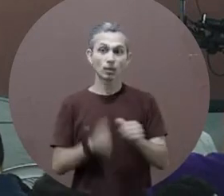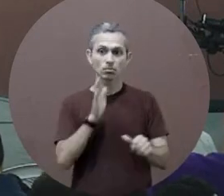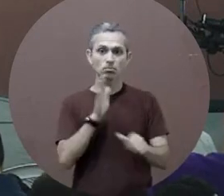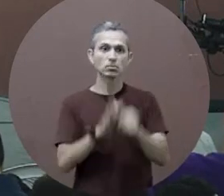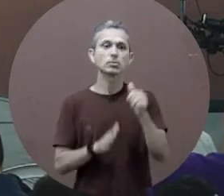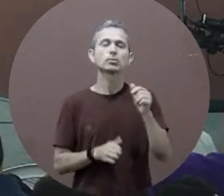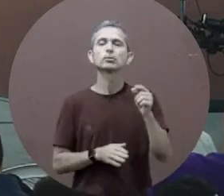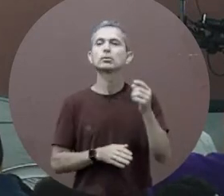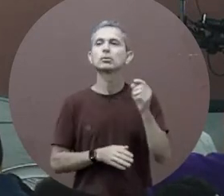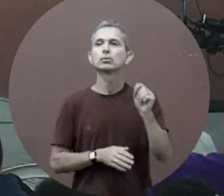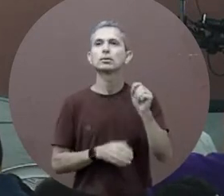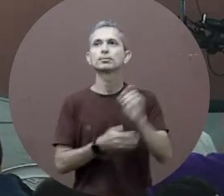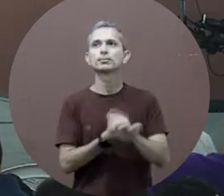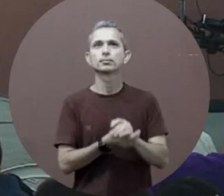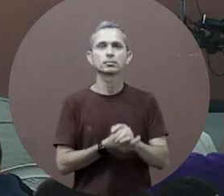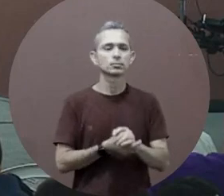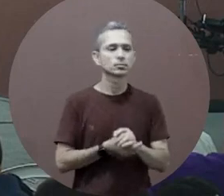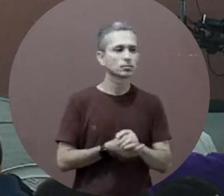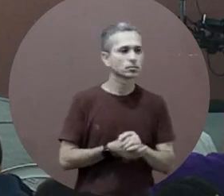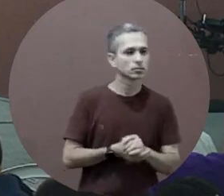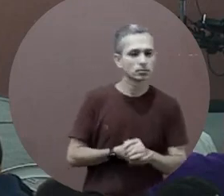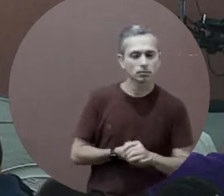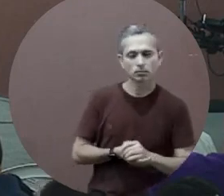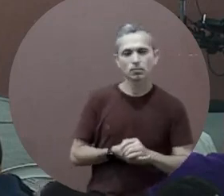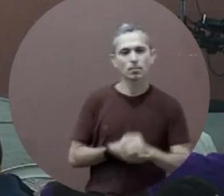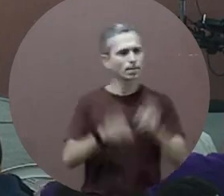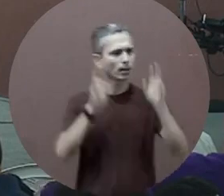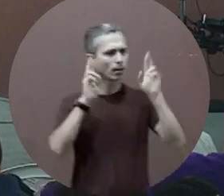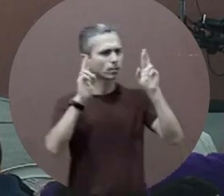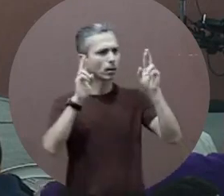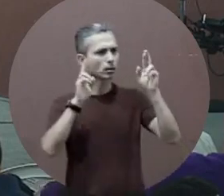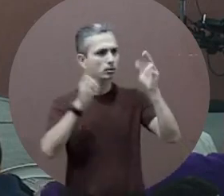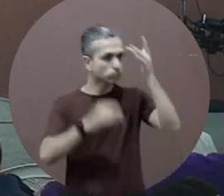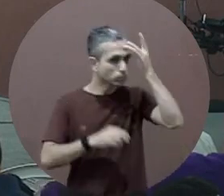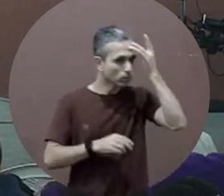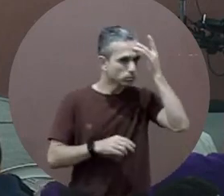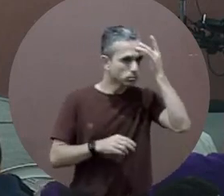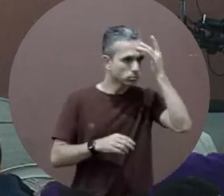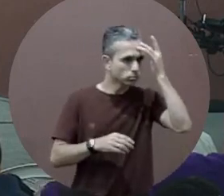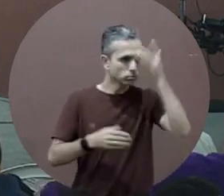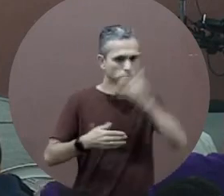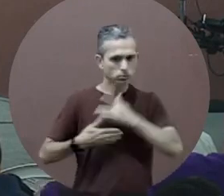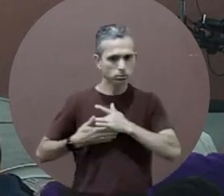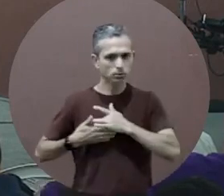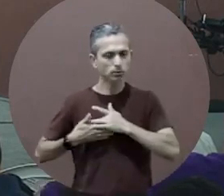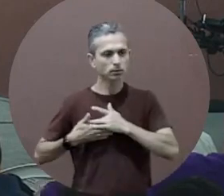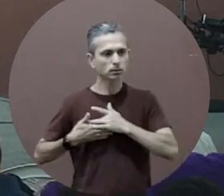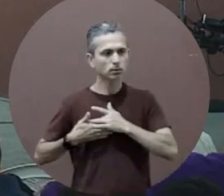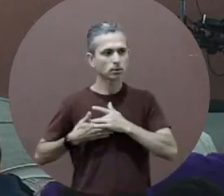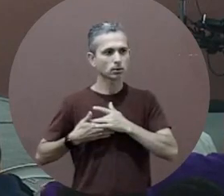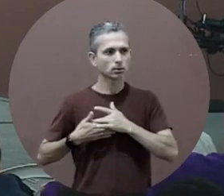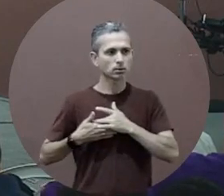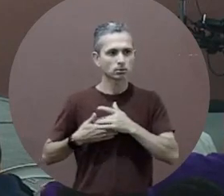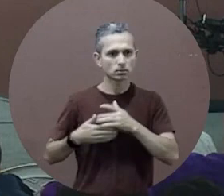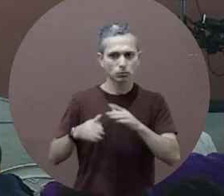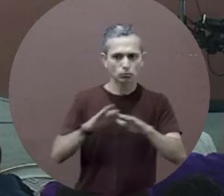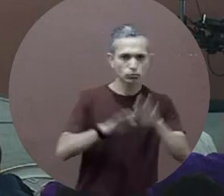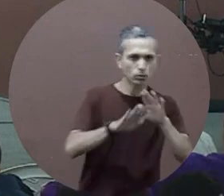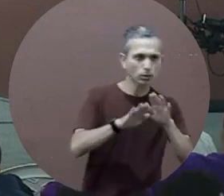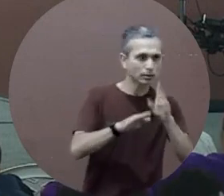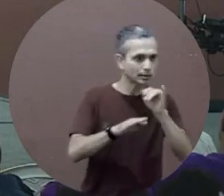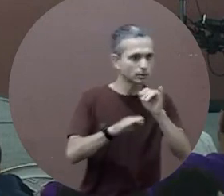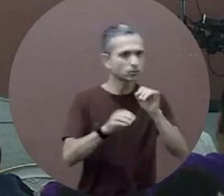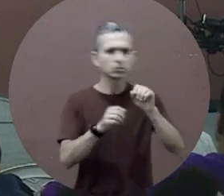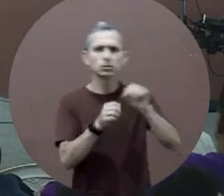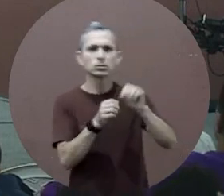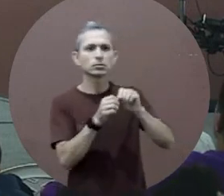guardemos firme a confissão da esperança, sem vacilar, pois quem fez a promessa é fiel.